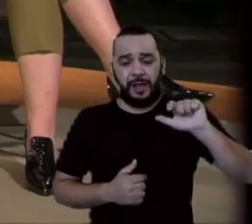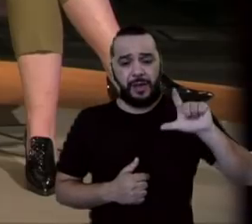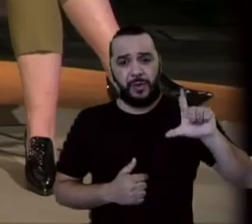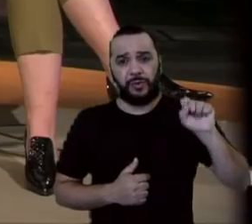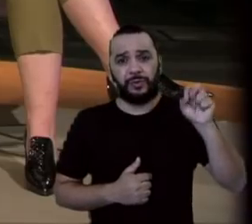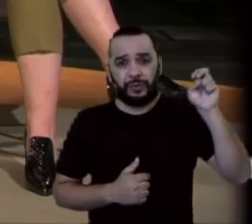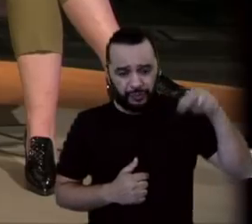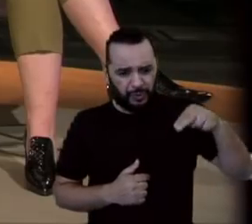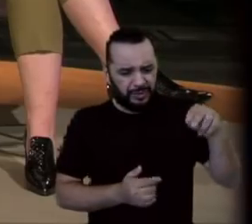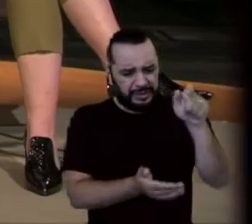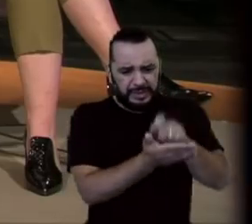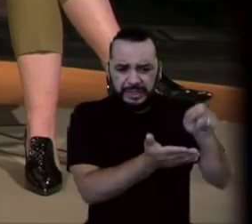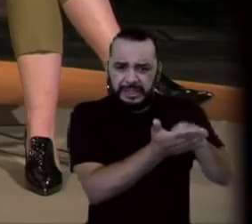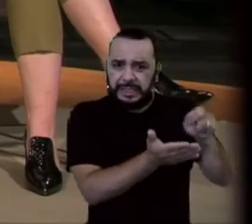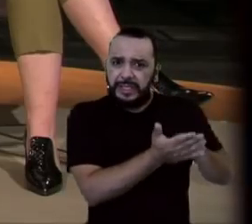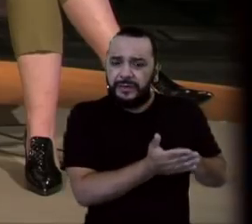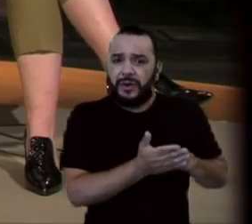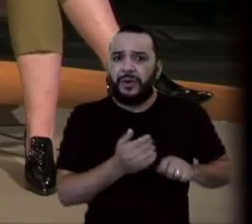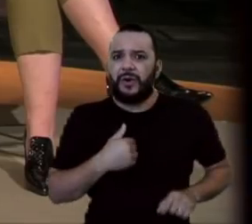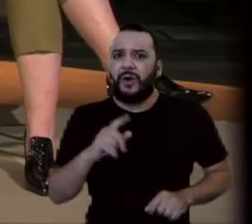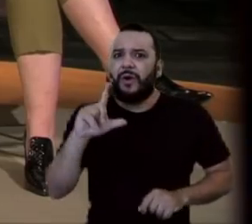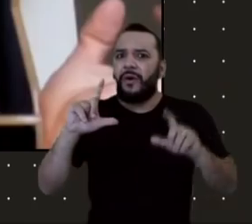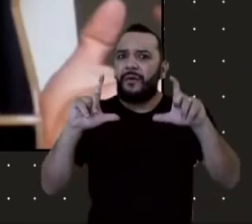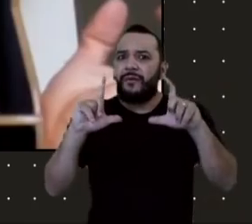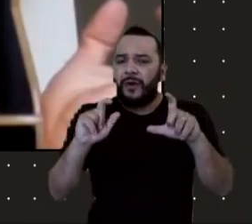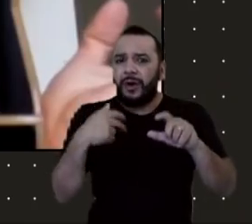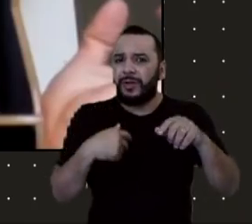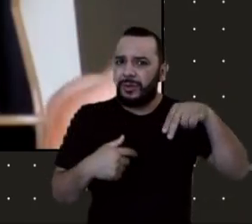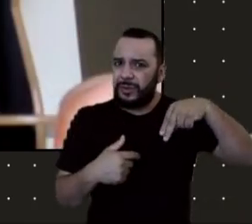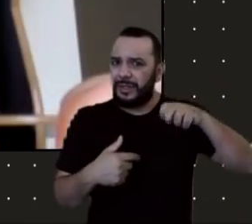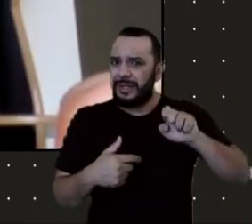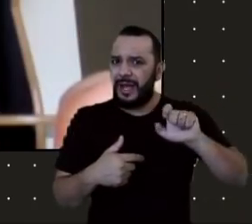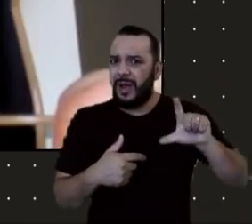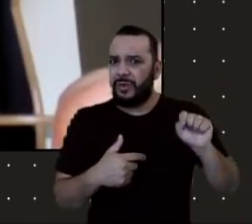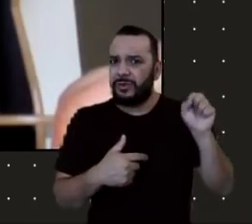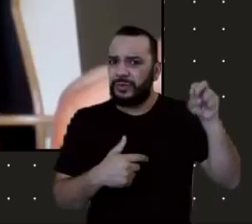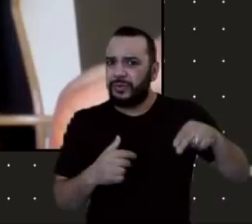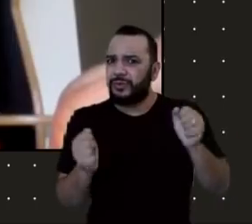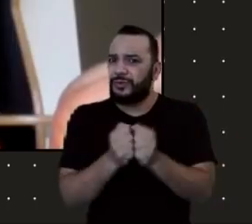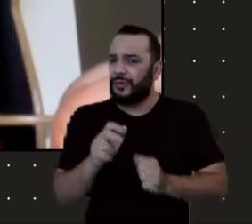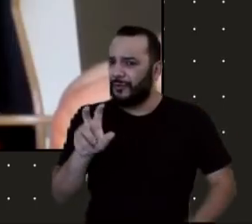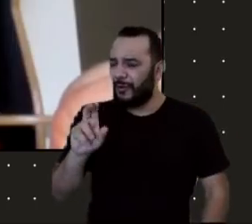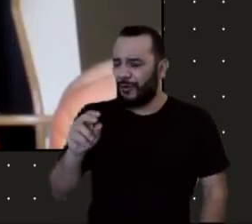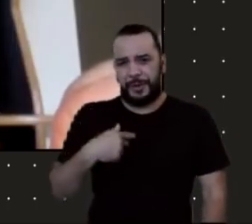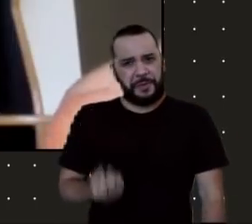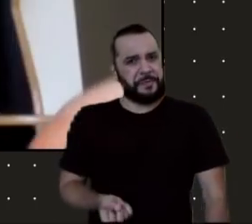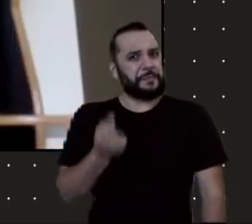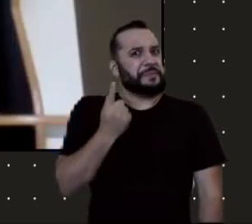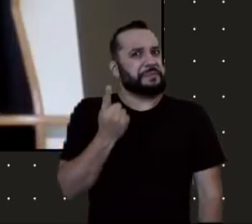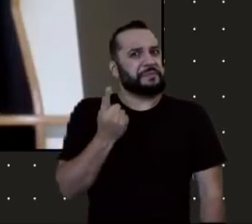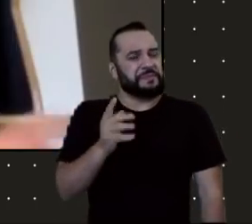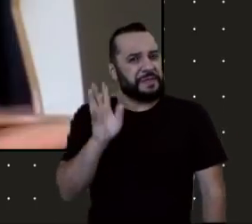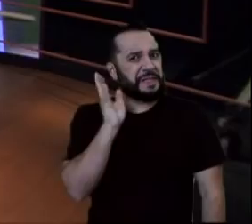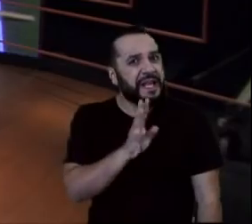Rodrigues, uma foto do Nelson e da vovó. Eu falei, que é isso? Nossa, que raridade,